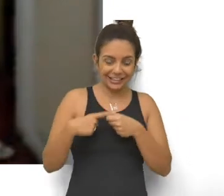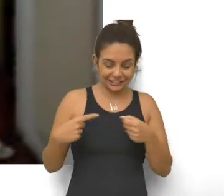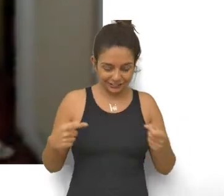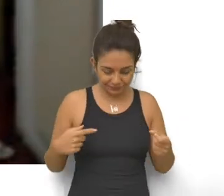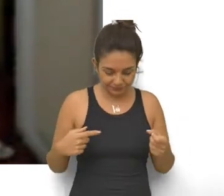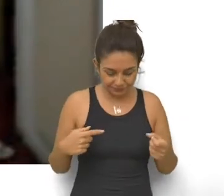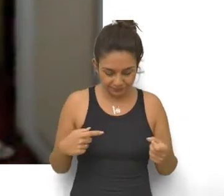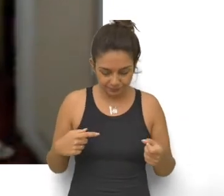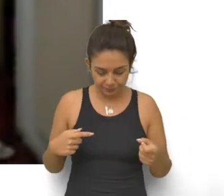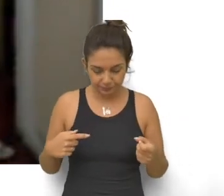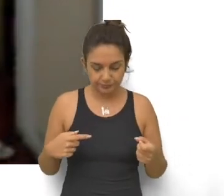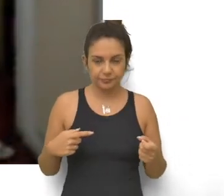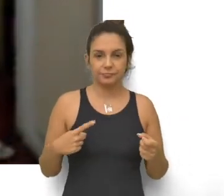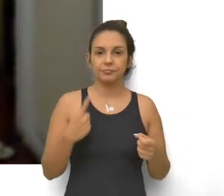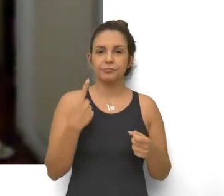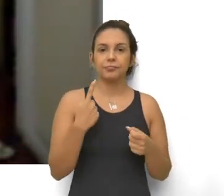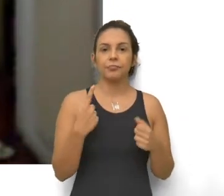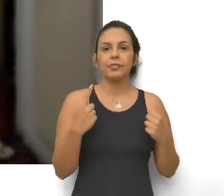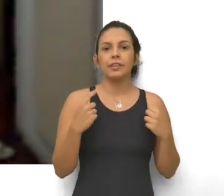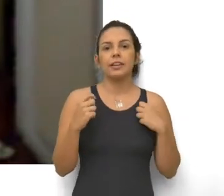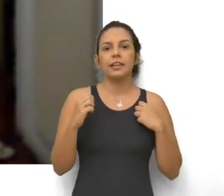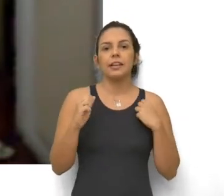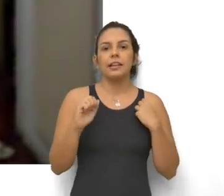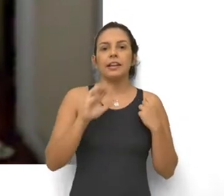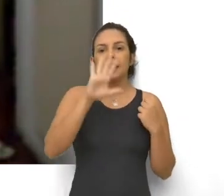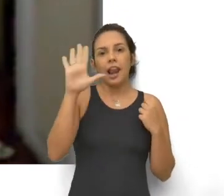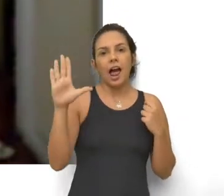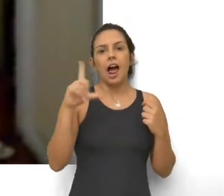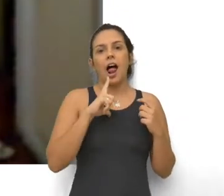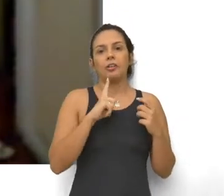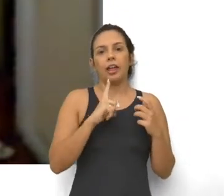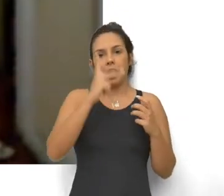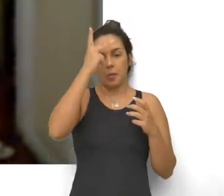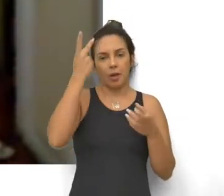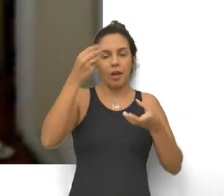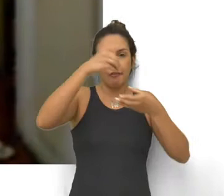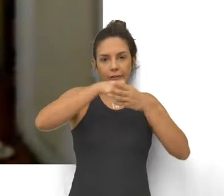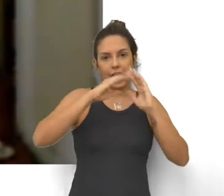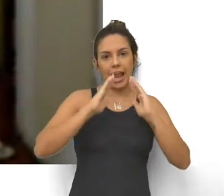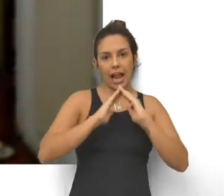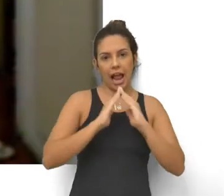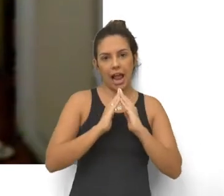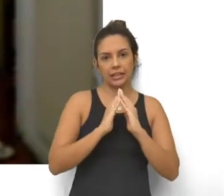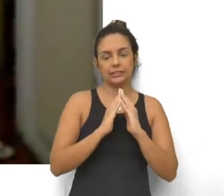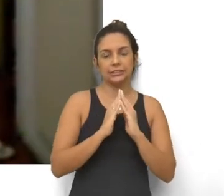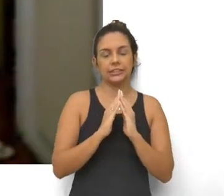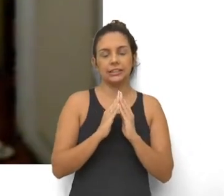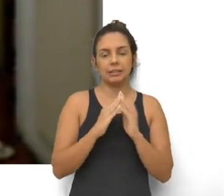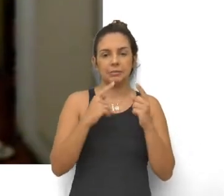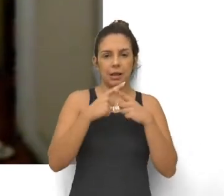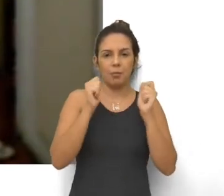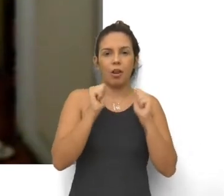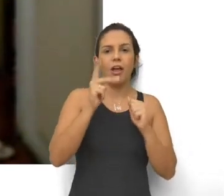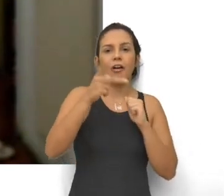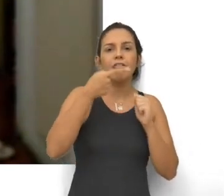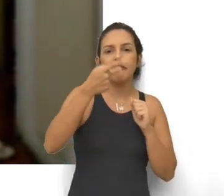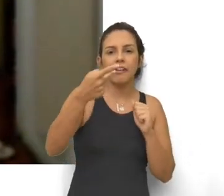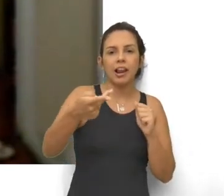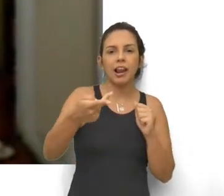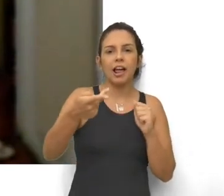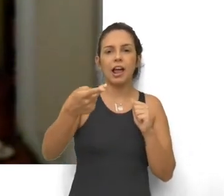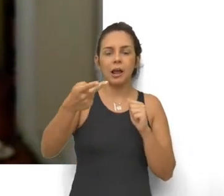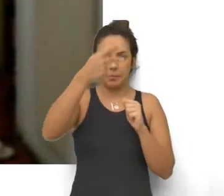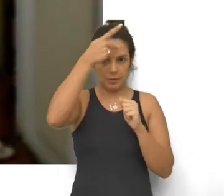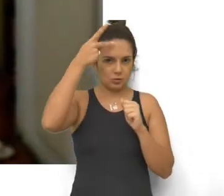uma... Claro que tem gente que está muito isolada, não é? Mas essa coisa de poder falar, e falar para